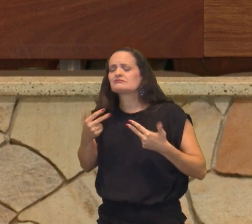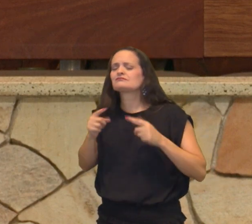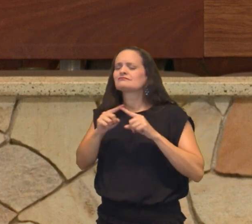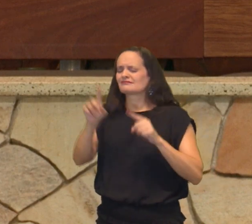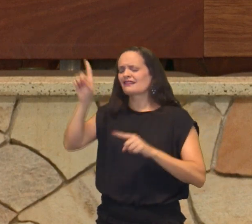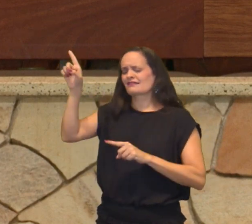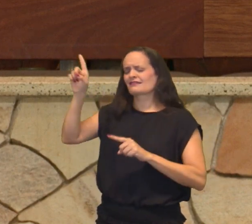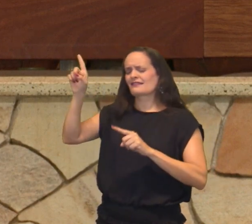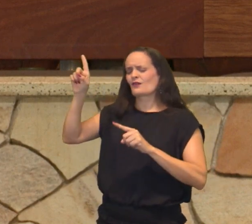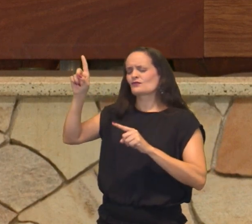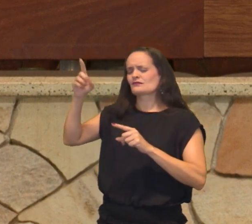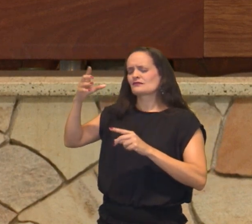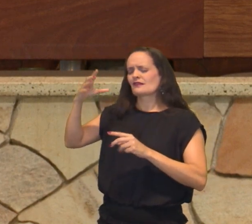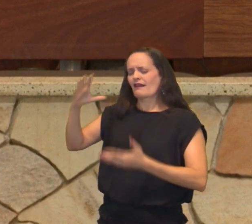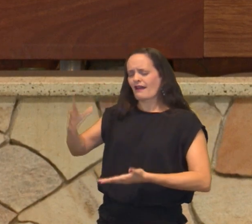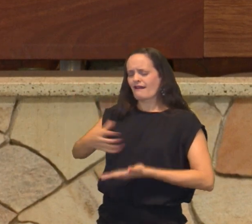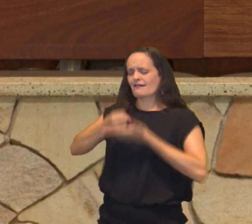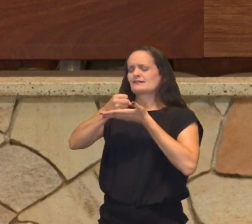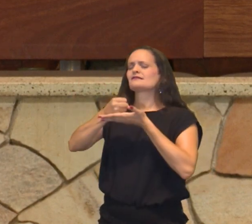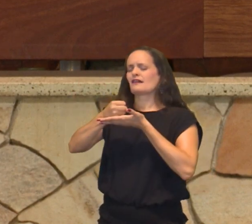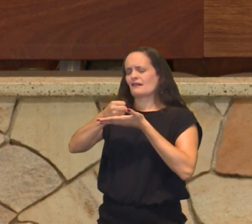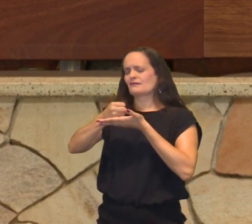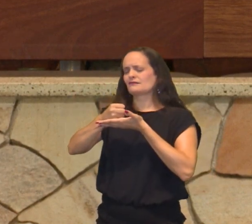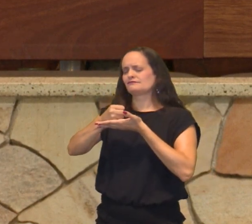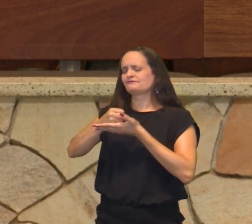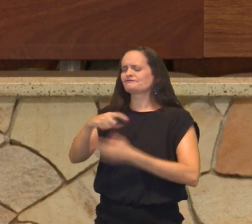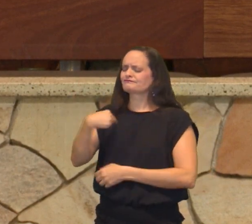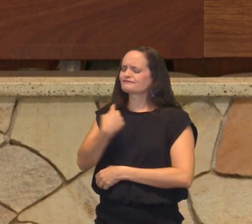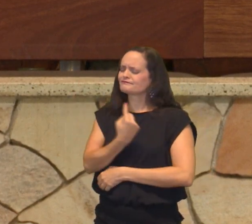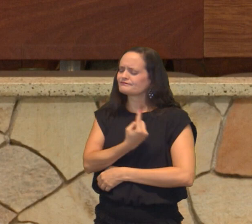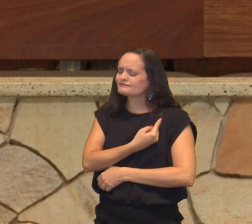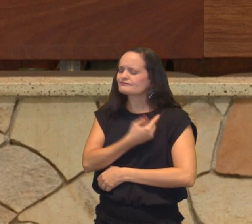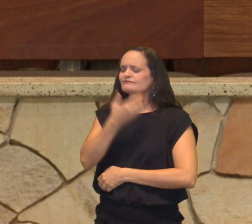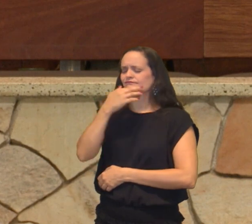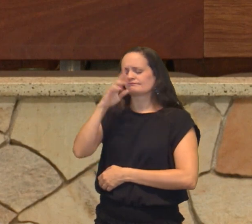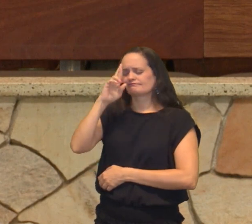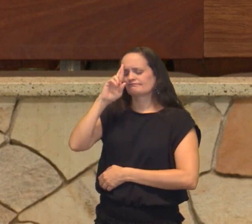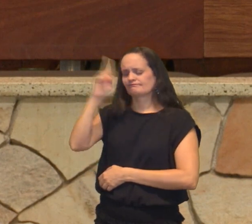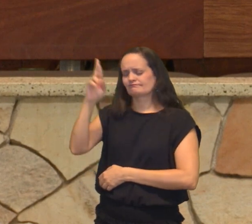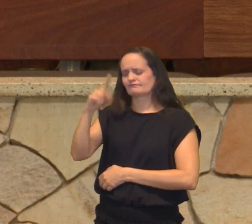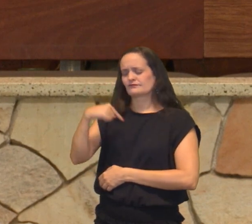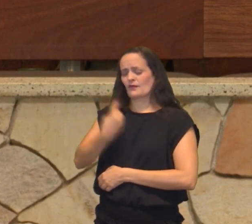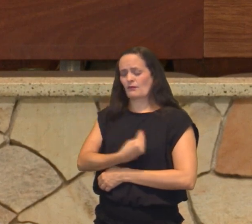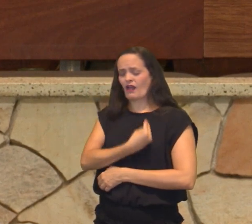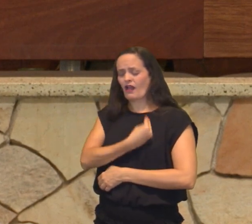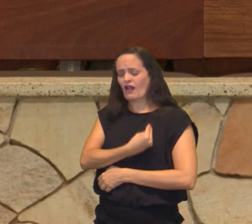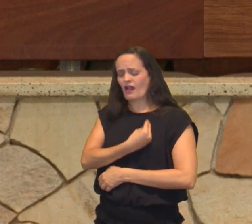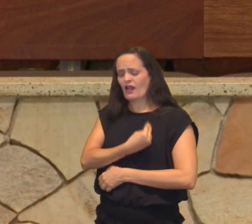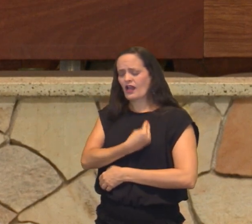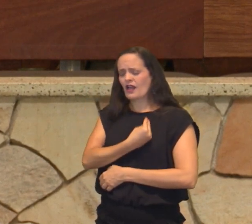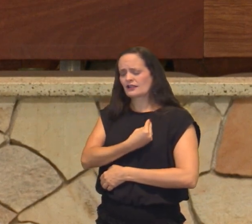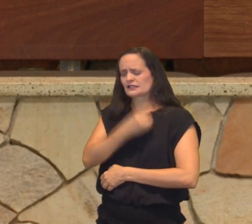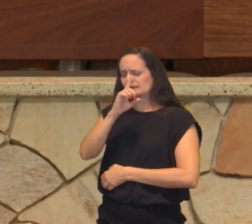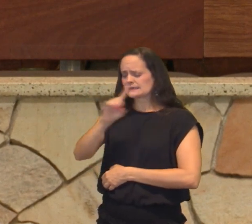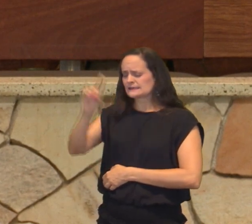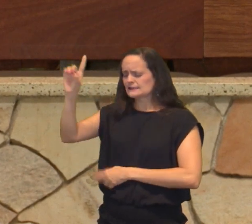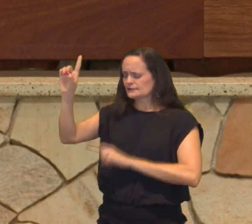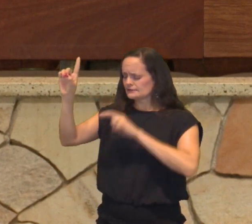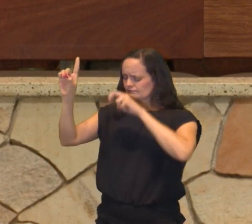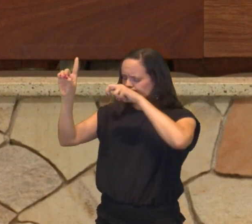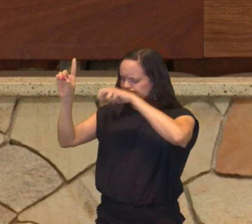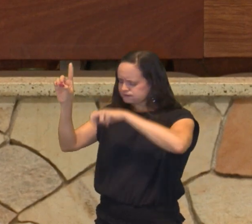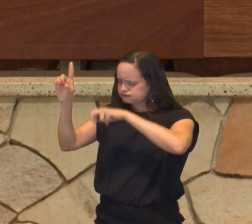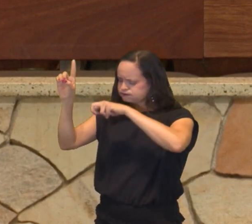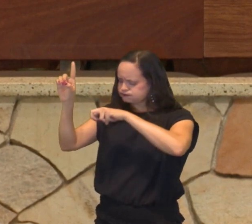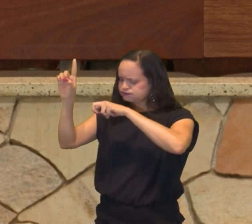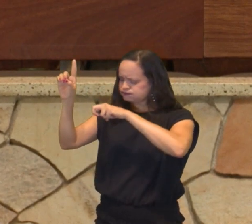os louvores que nós derramamos aqui neste lugar, Deus, perante a Tua presença,